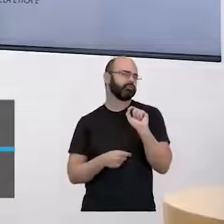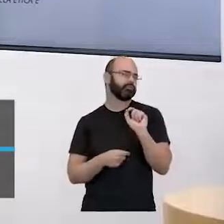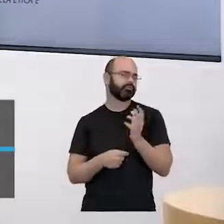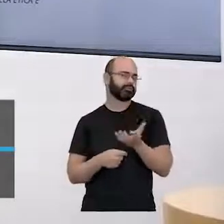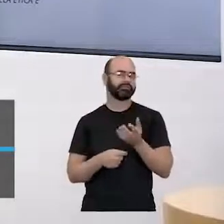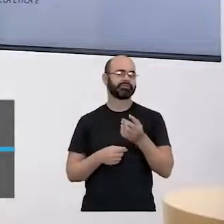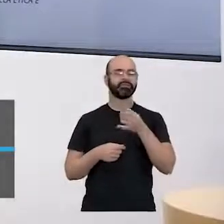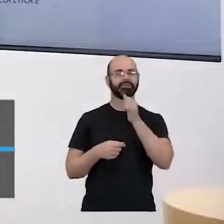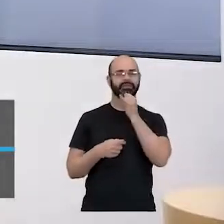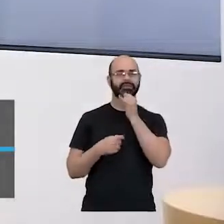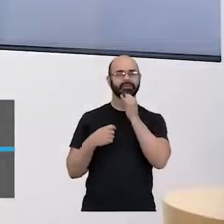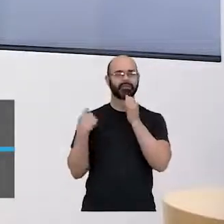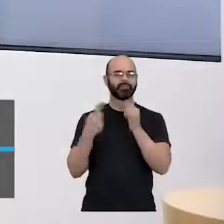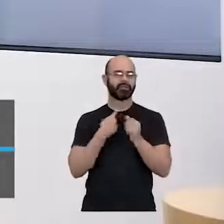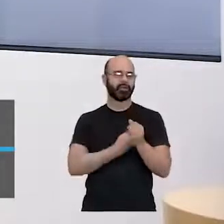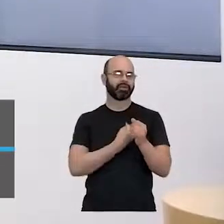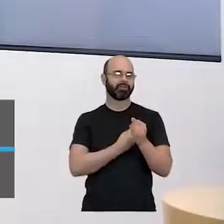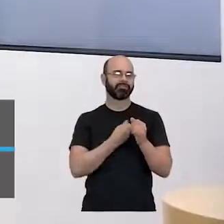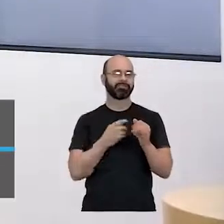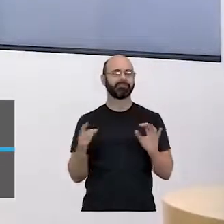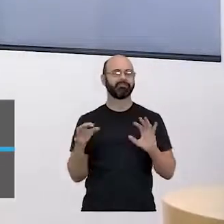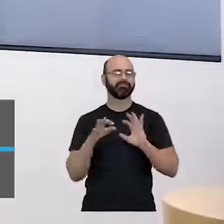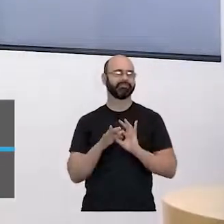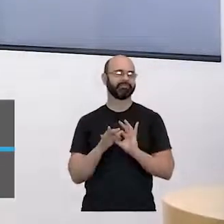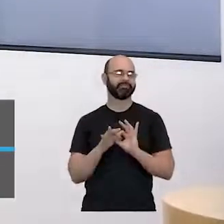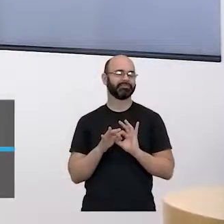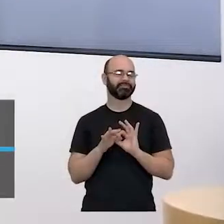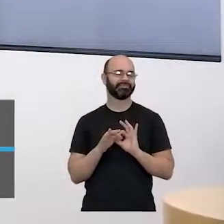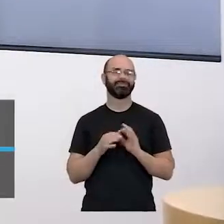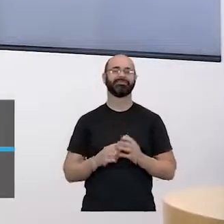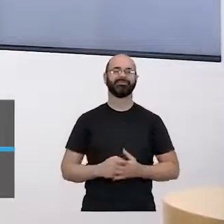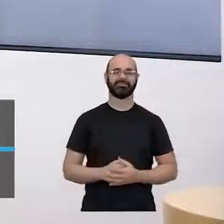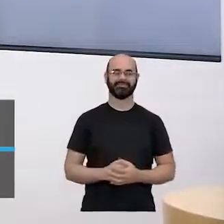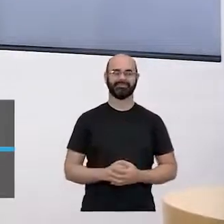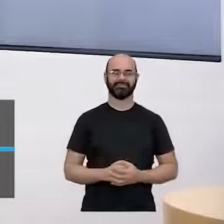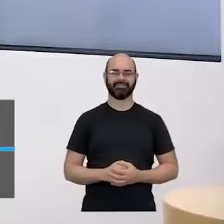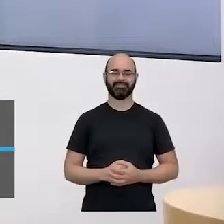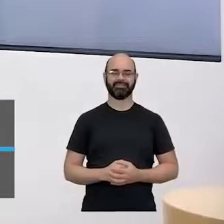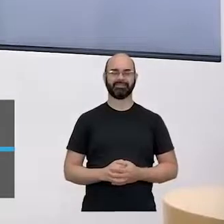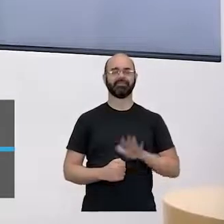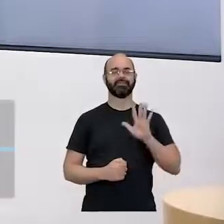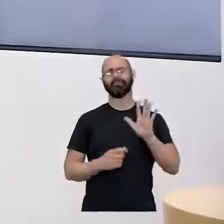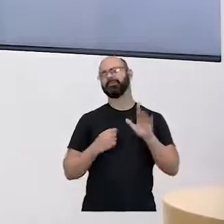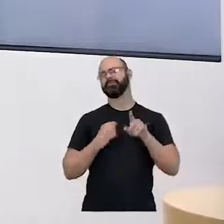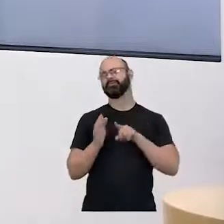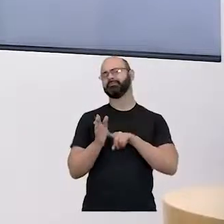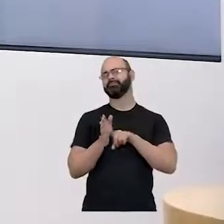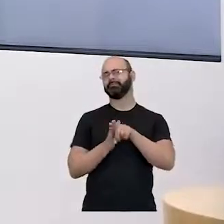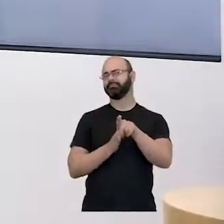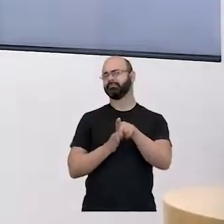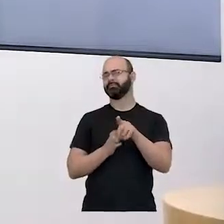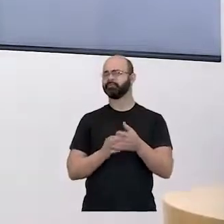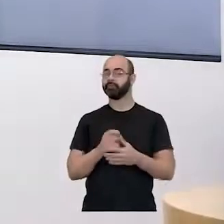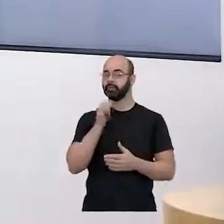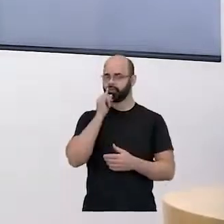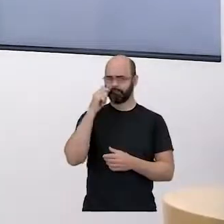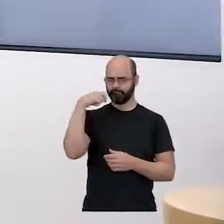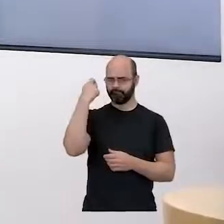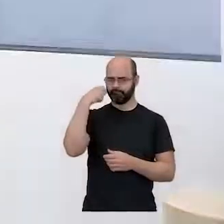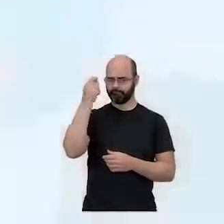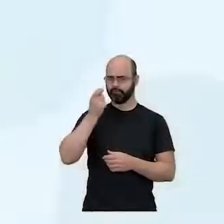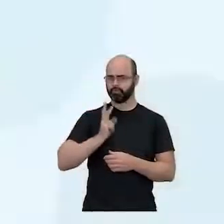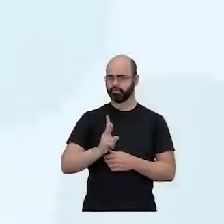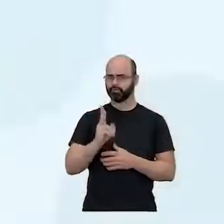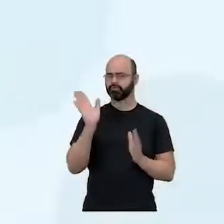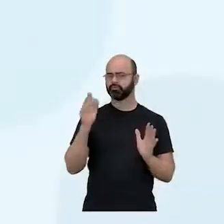estão ligados aí ao nosso cotidiano. Mas, olha só, vamos dar uma perguntada aqui. Seguindo o vídeo, qual